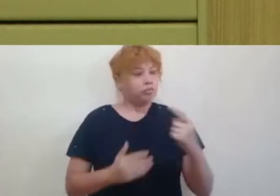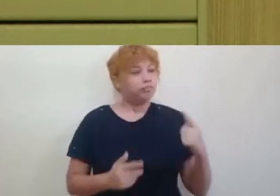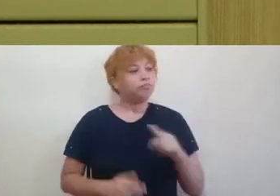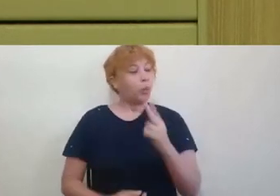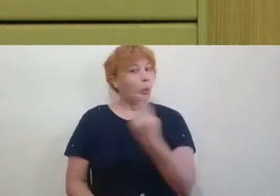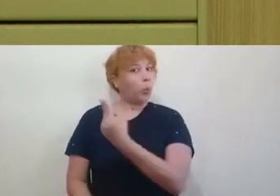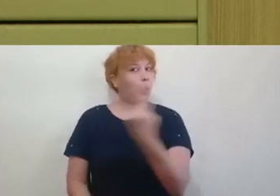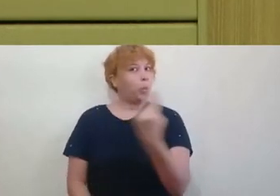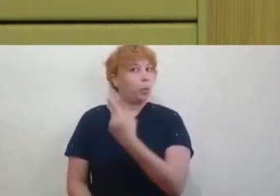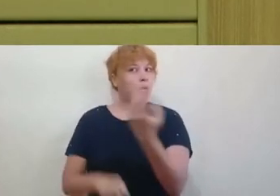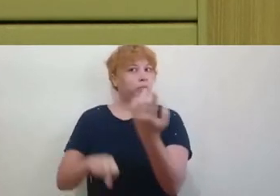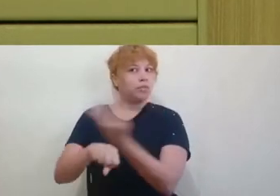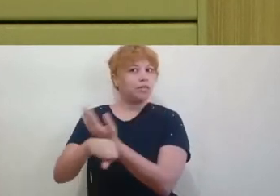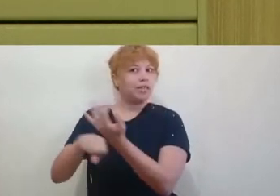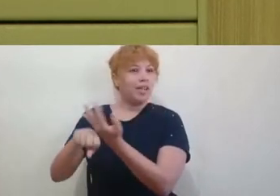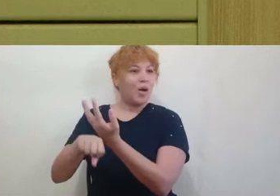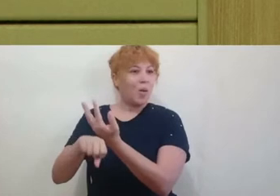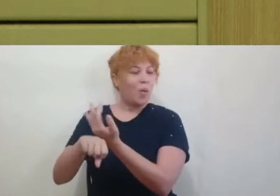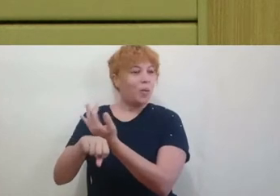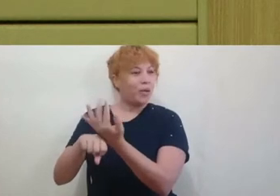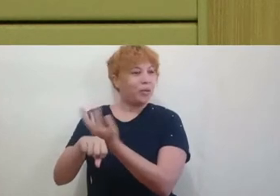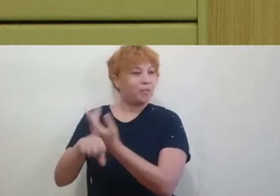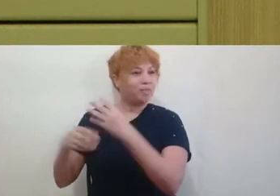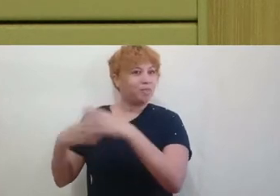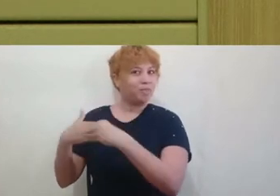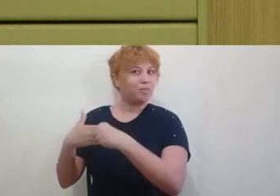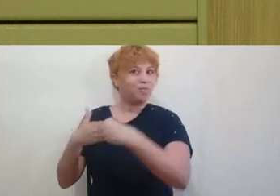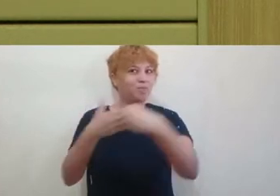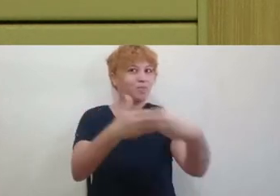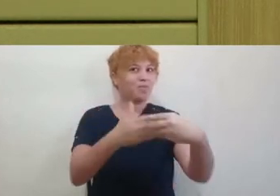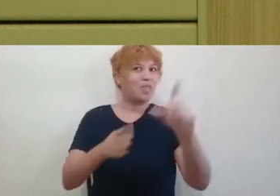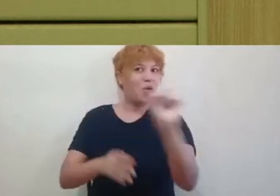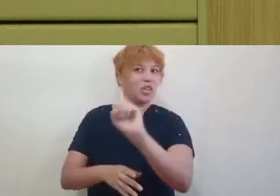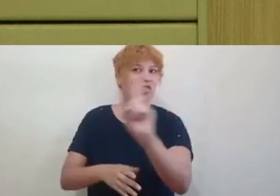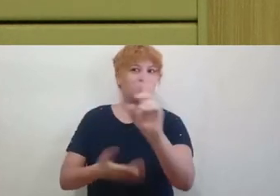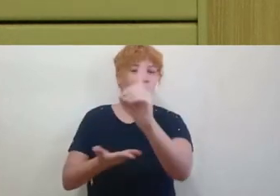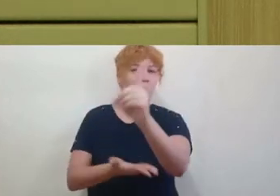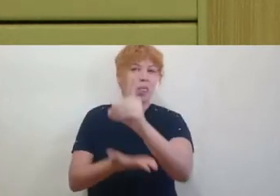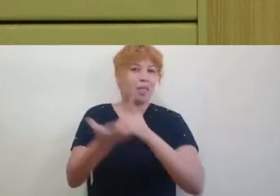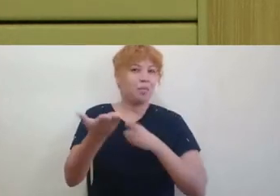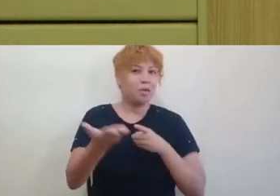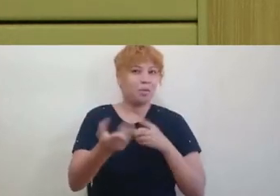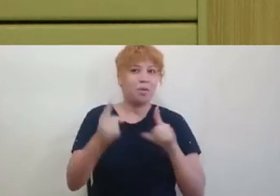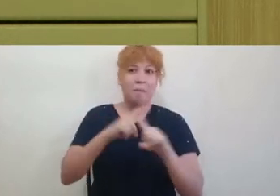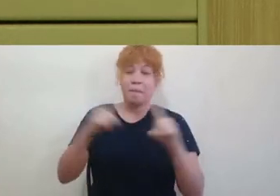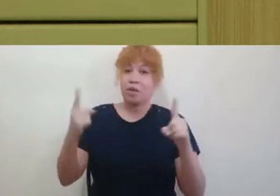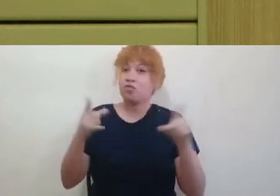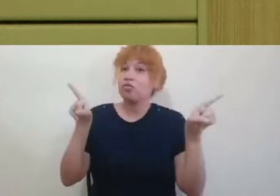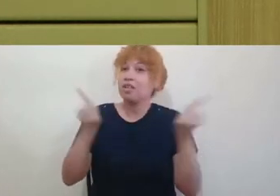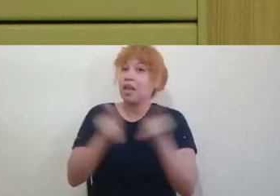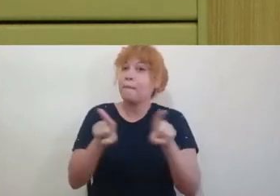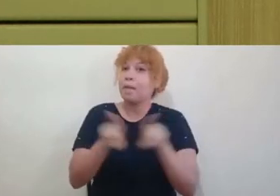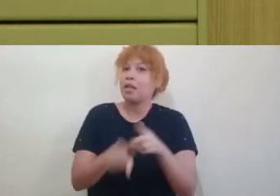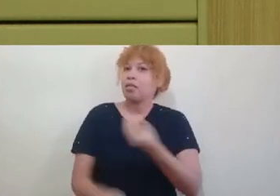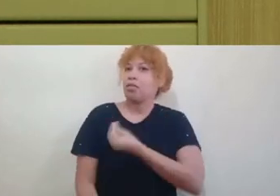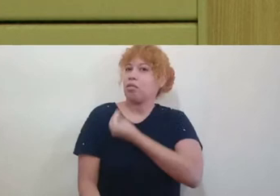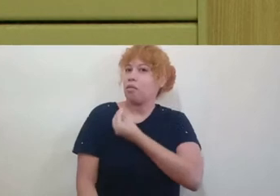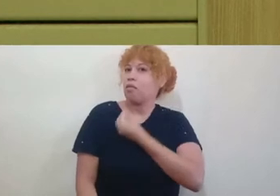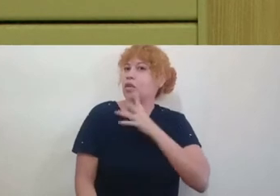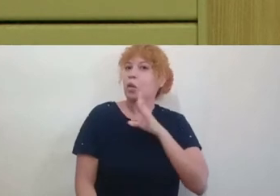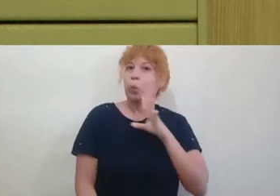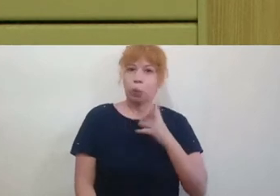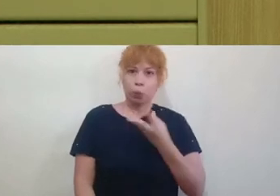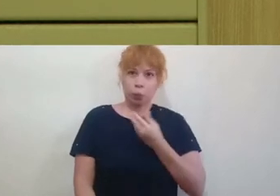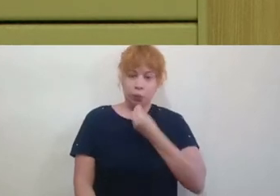revolução, resistência, mudança. Claro que a evolução do trabalho de vocês na universidade causou,